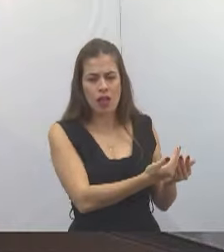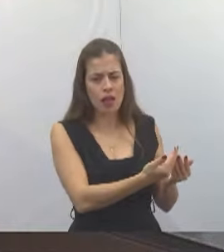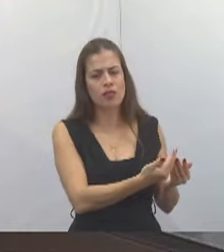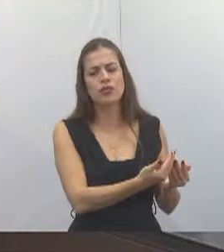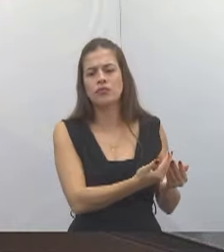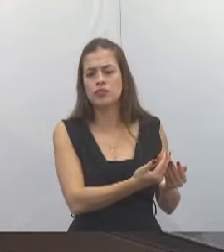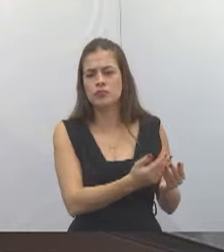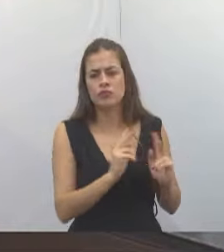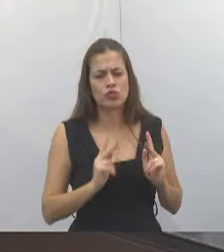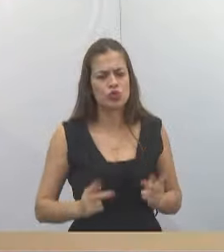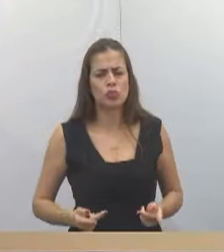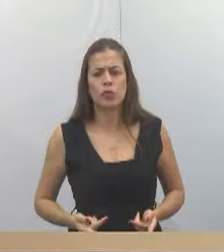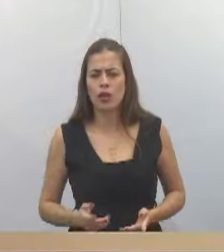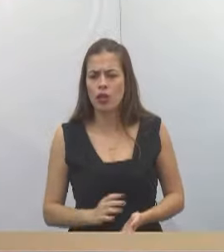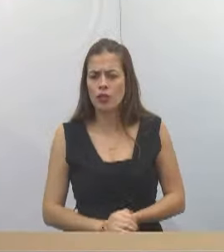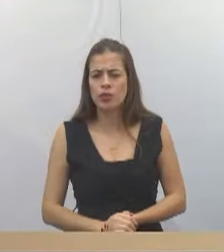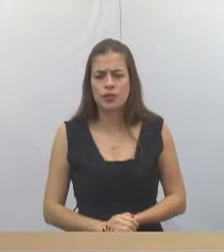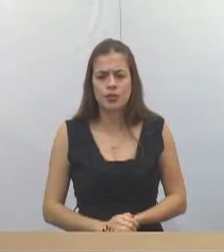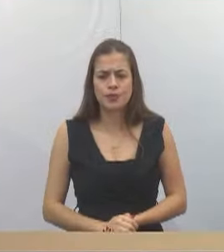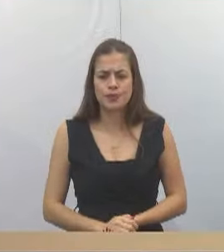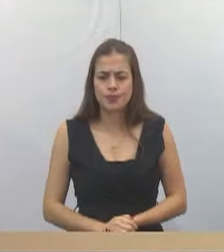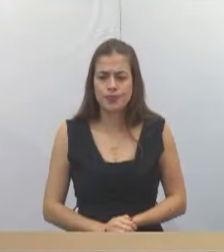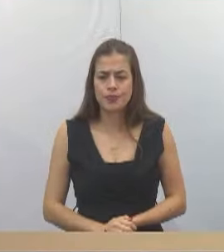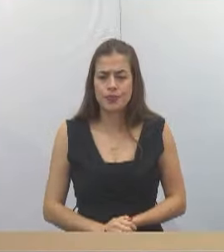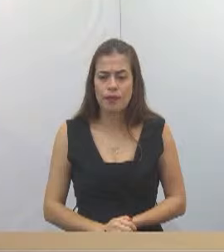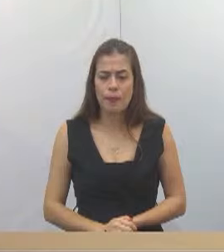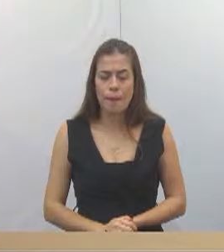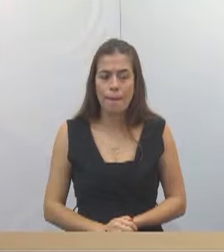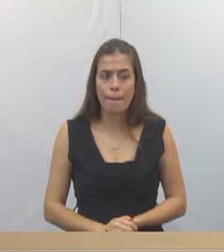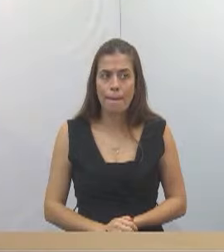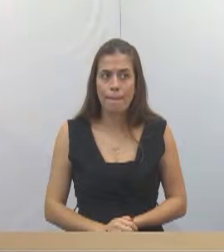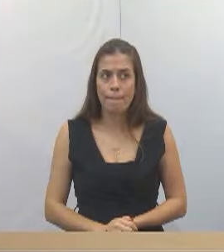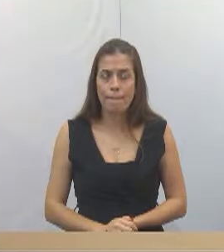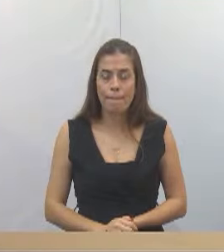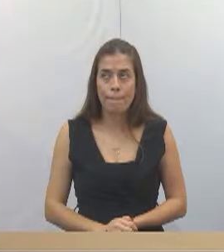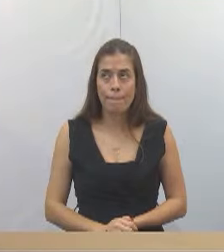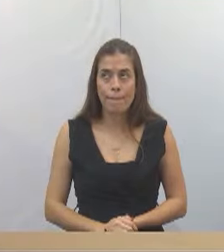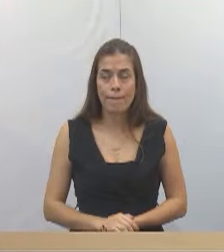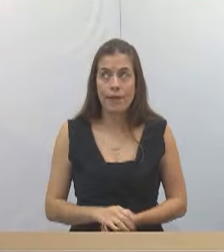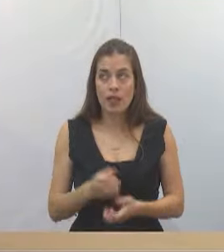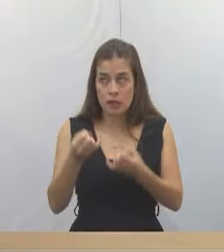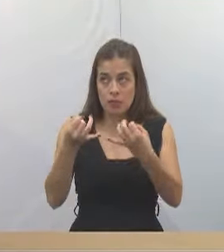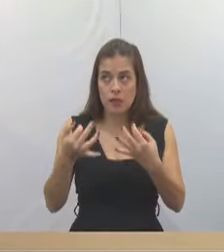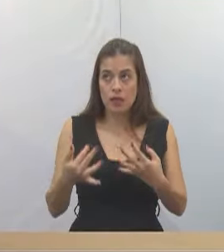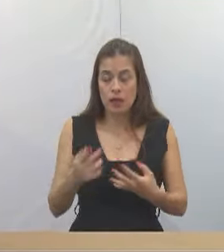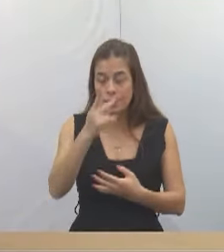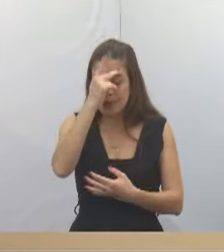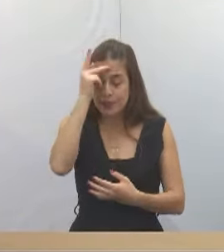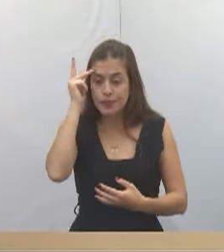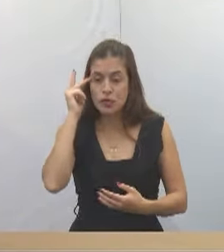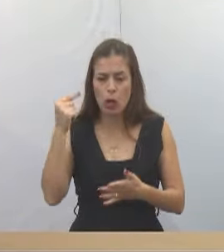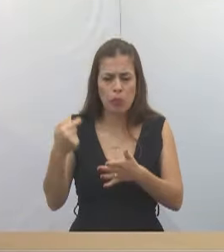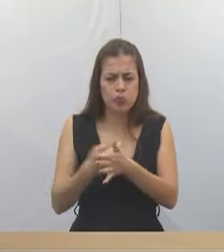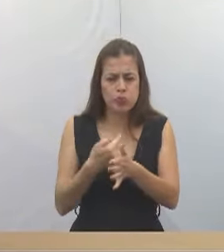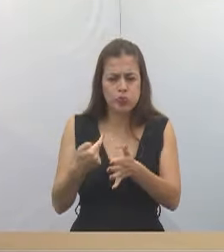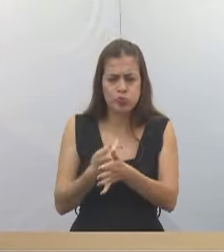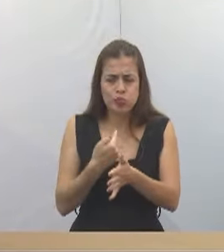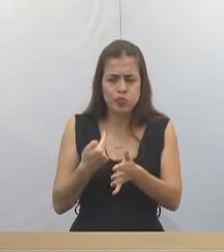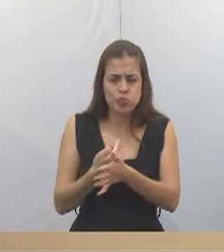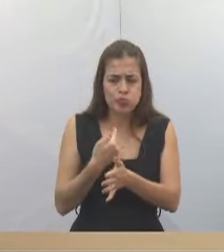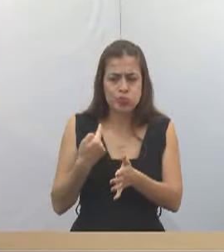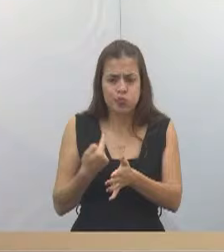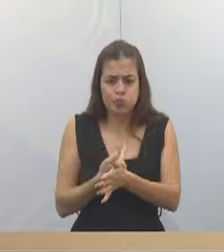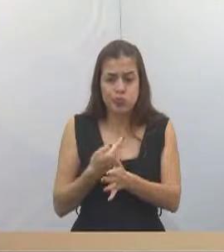desumano. Por isso que eu quero explicar bem, para que a pessoa que está em casa ou quem está questionando fale, poxa,